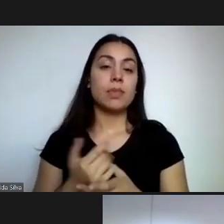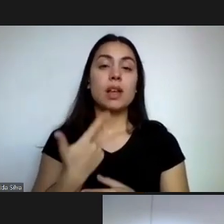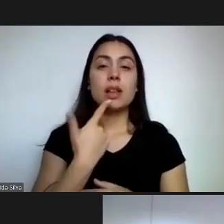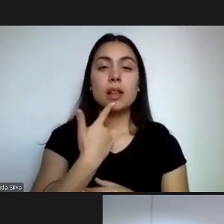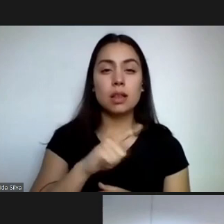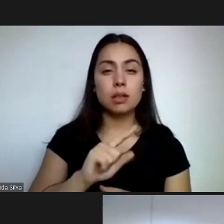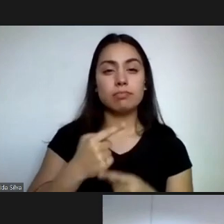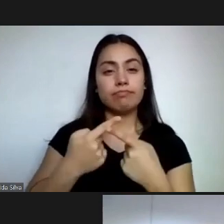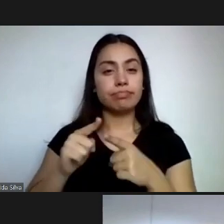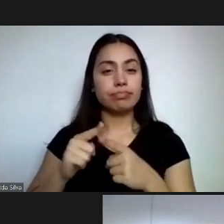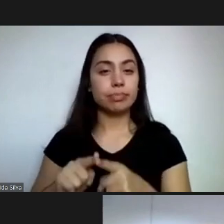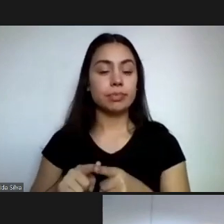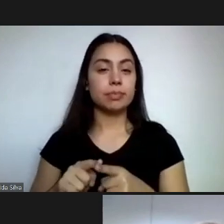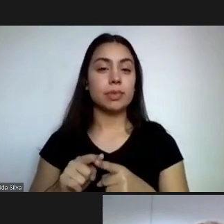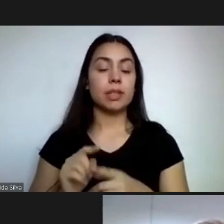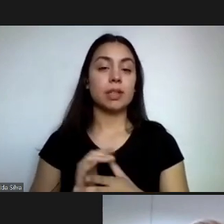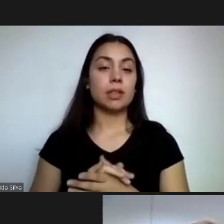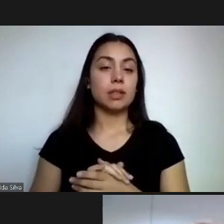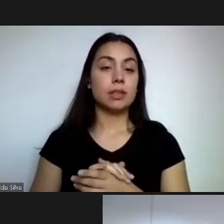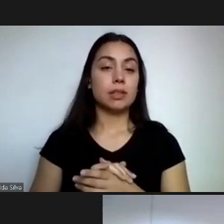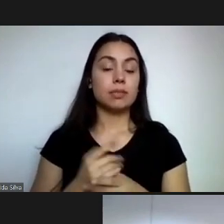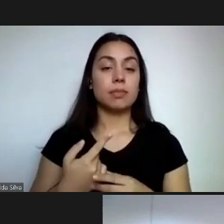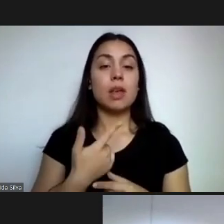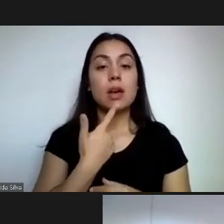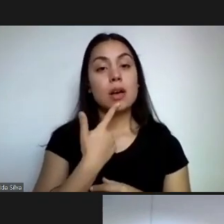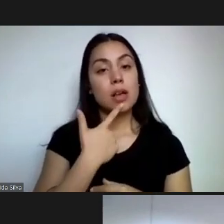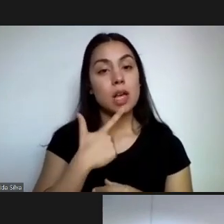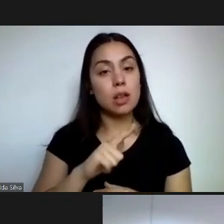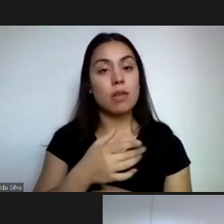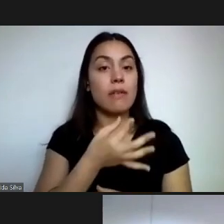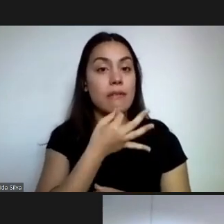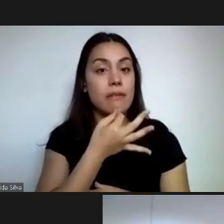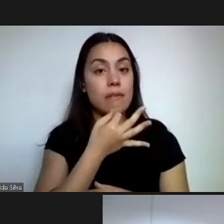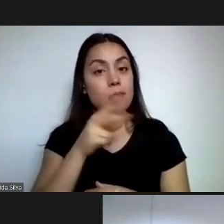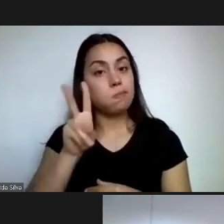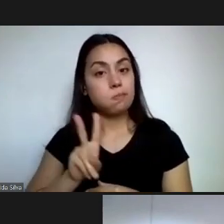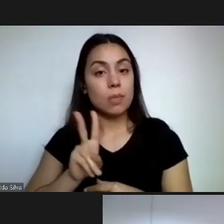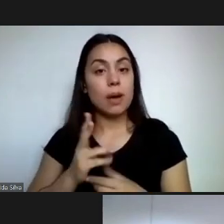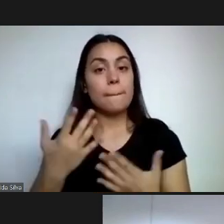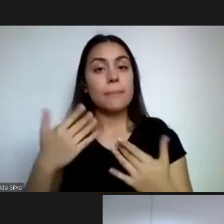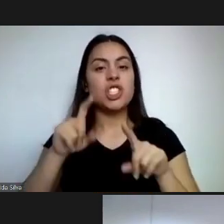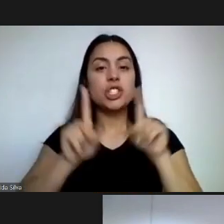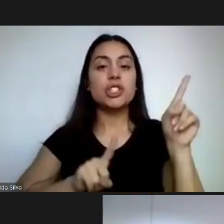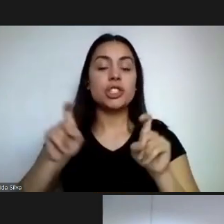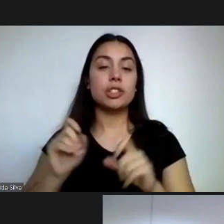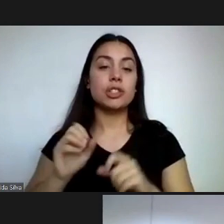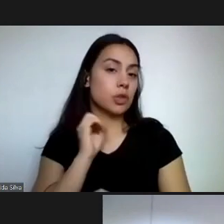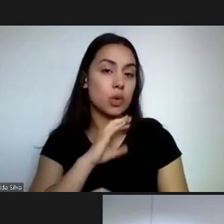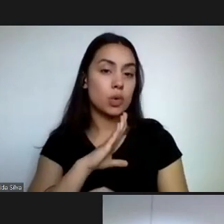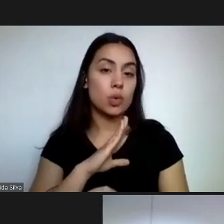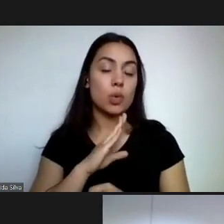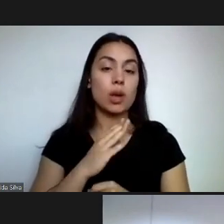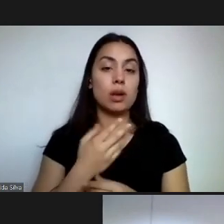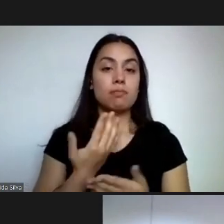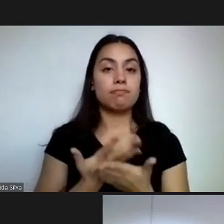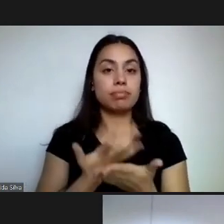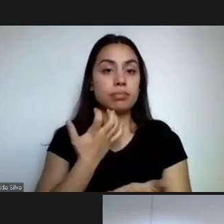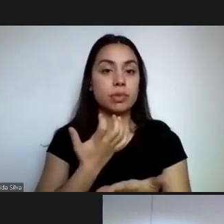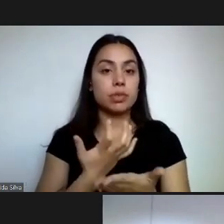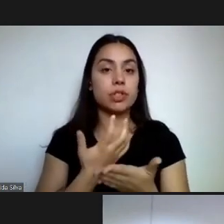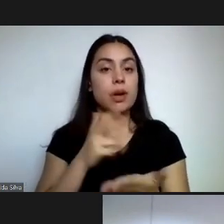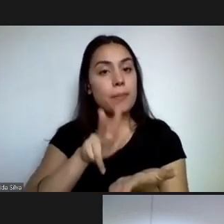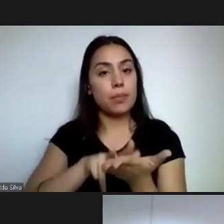cabo-verdiano ser a segunda língua mais falada, ela não tem um estatuto reconhecido como língua que mereça ser a pena